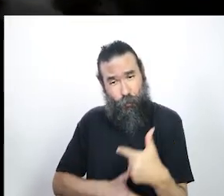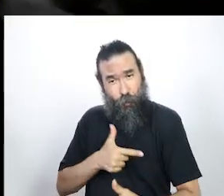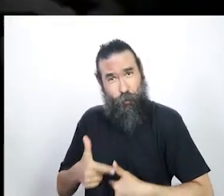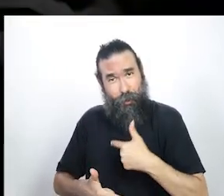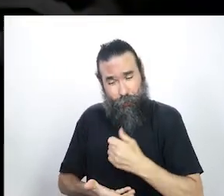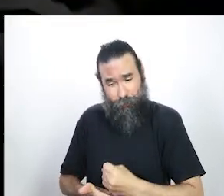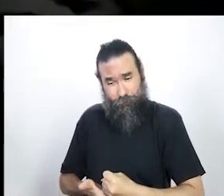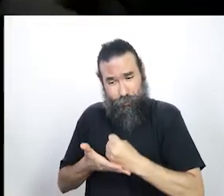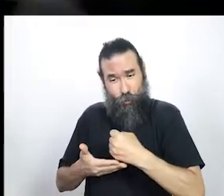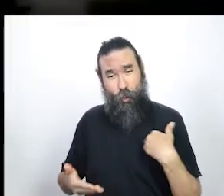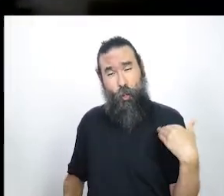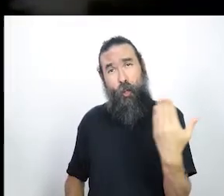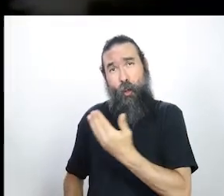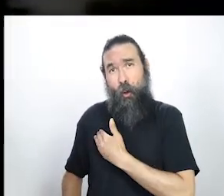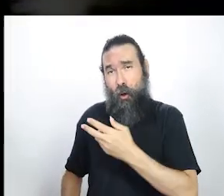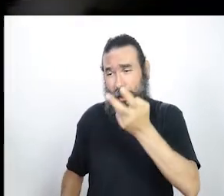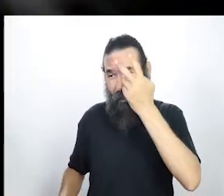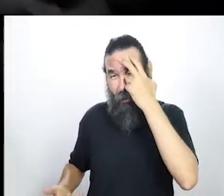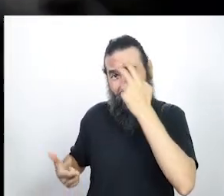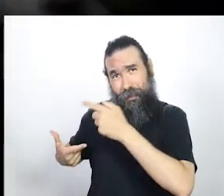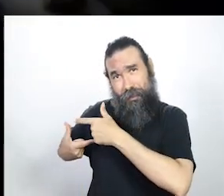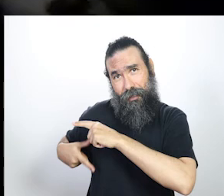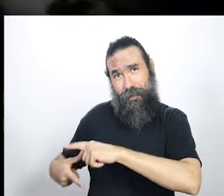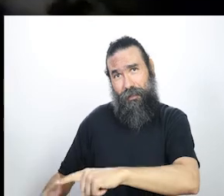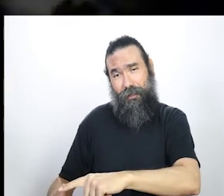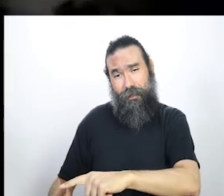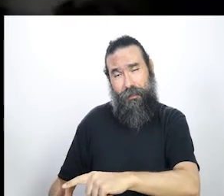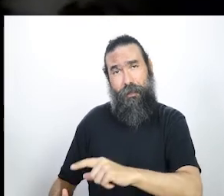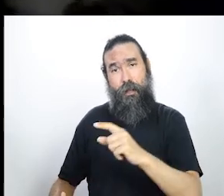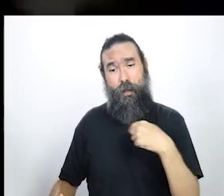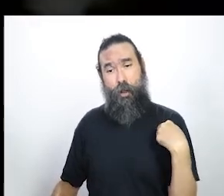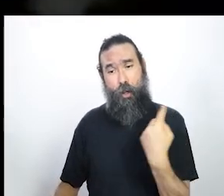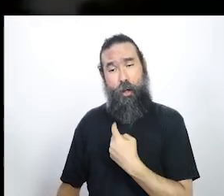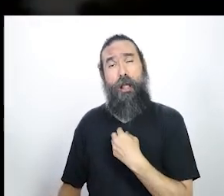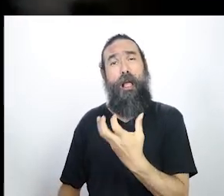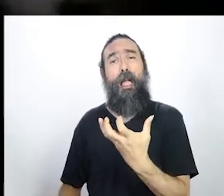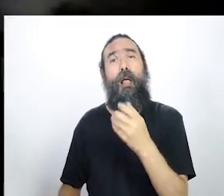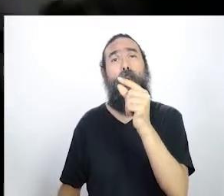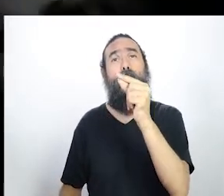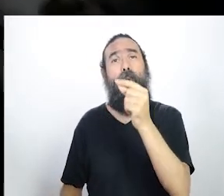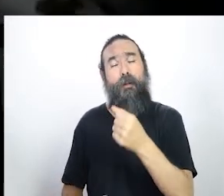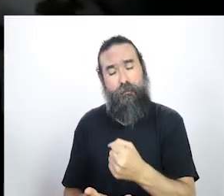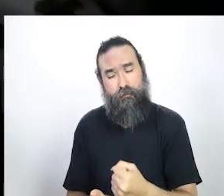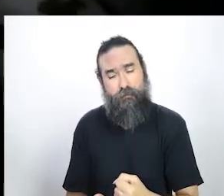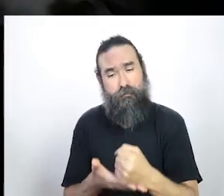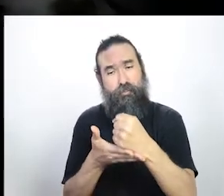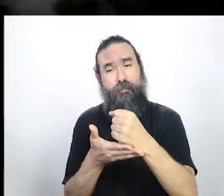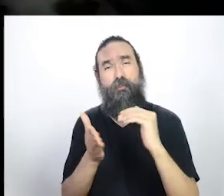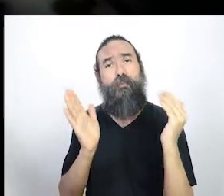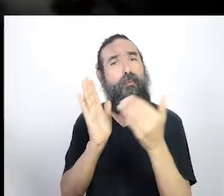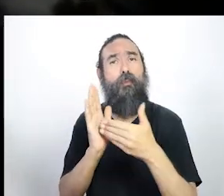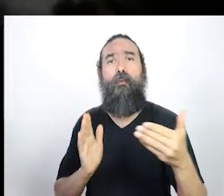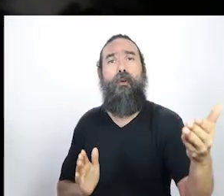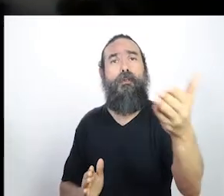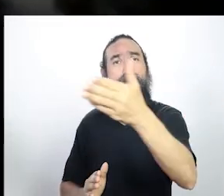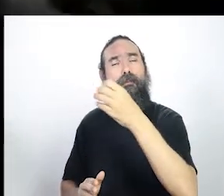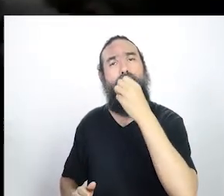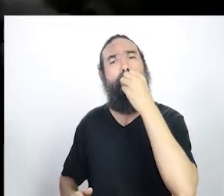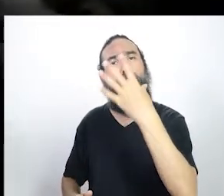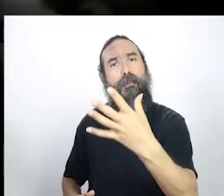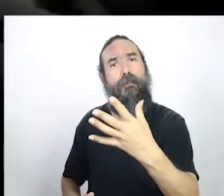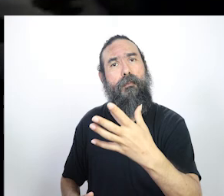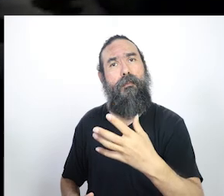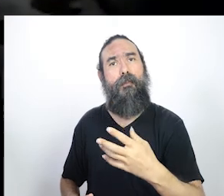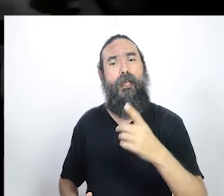questão da história de geração por geração e levar um bem comum, que é o bem que nós queremos para nós, mas queremos para todo